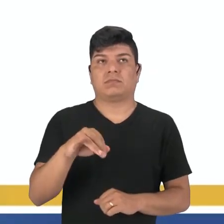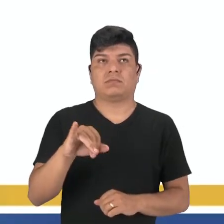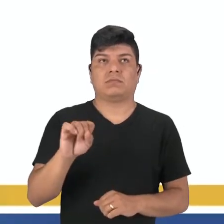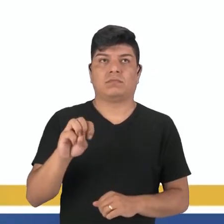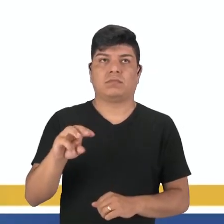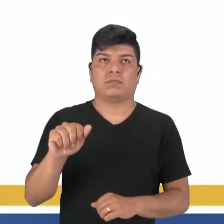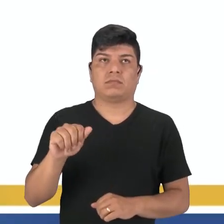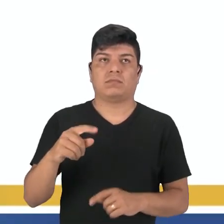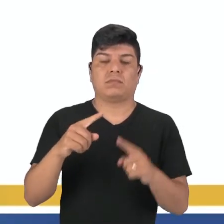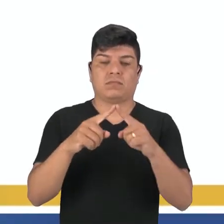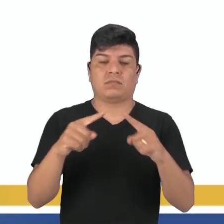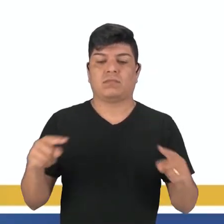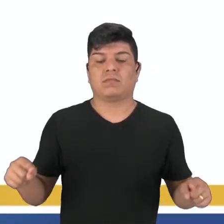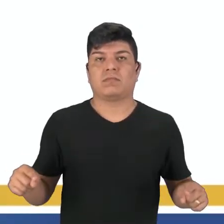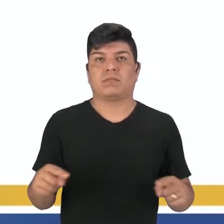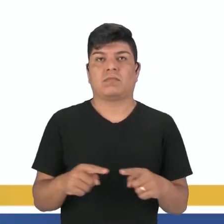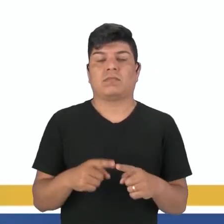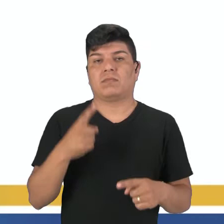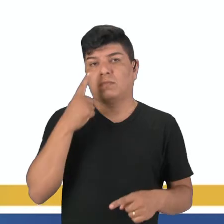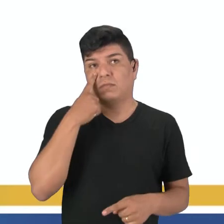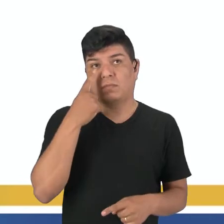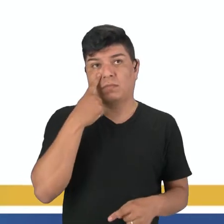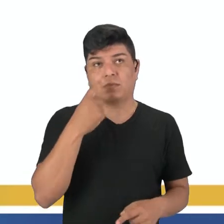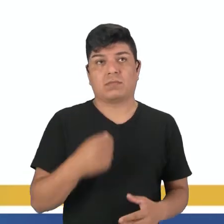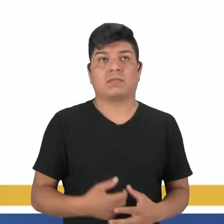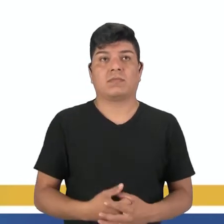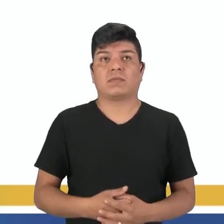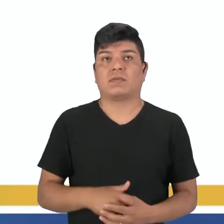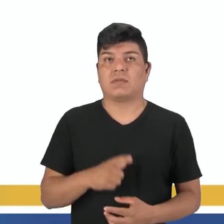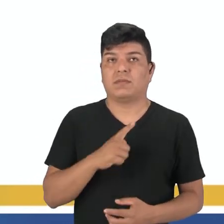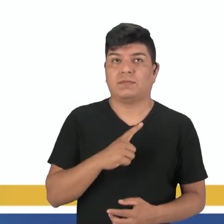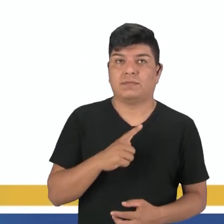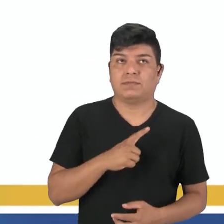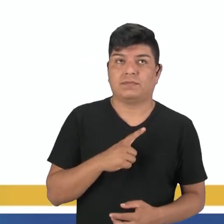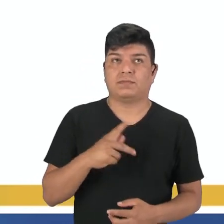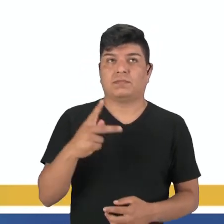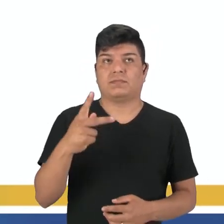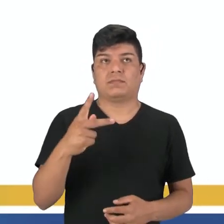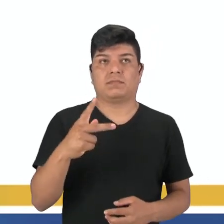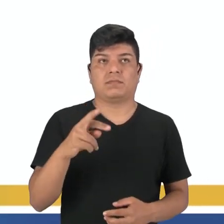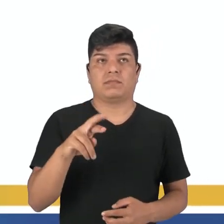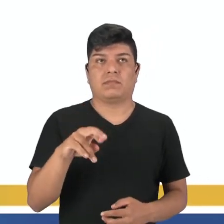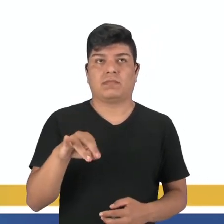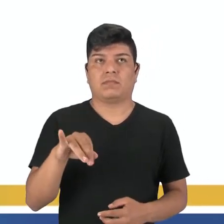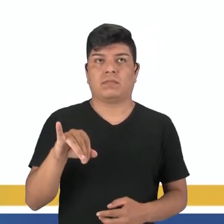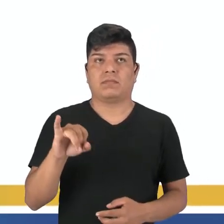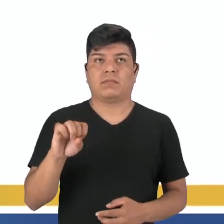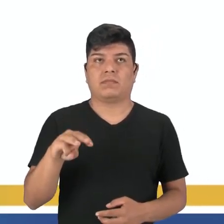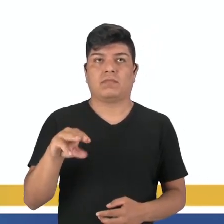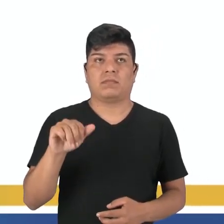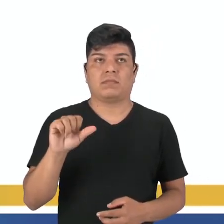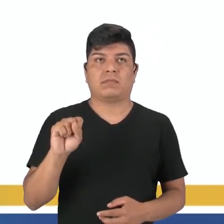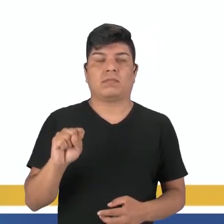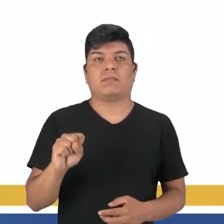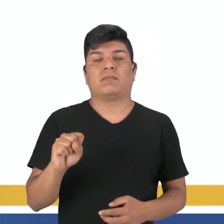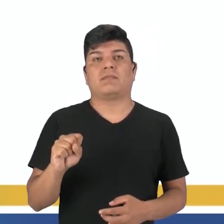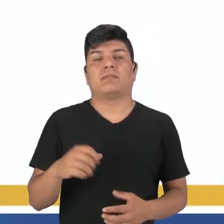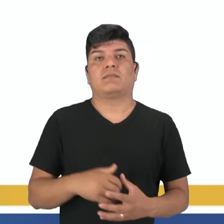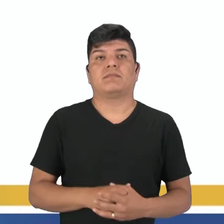prisma triangular. Observe aí, nós temos o prisma triangular e a sua